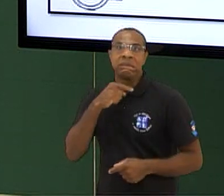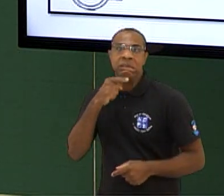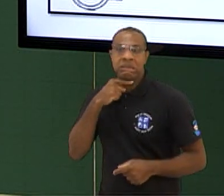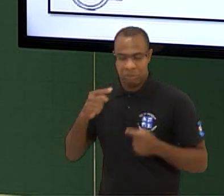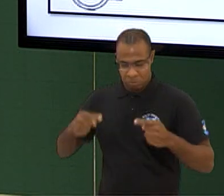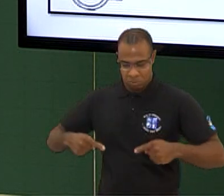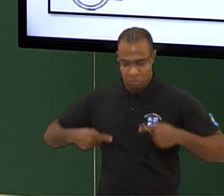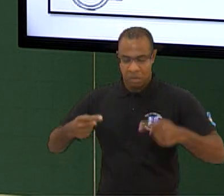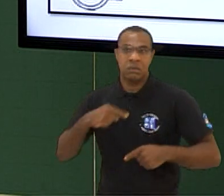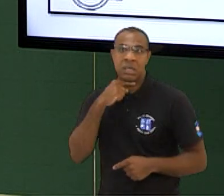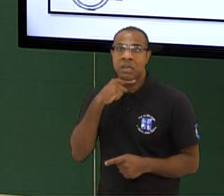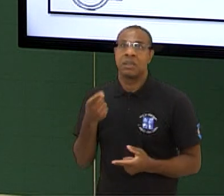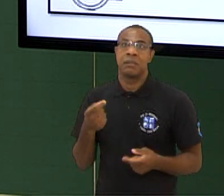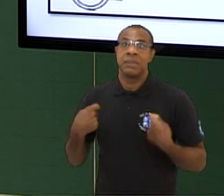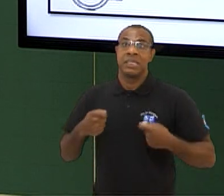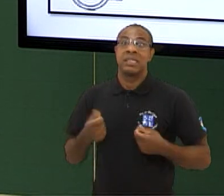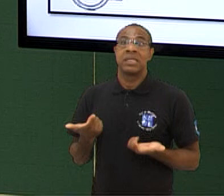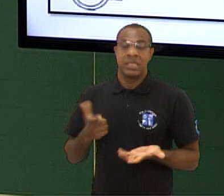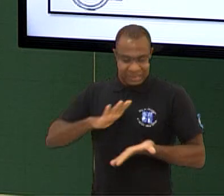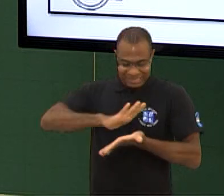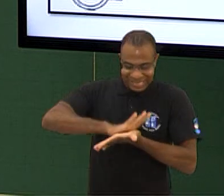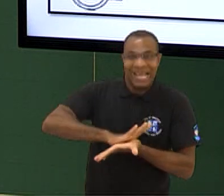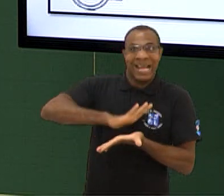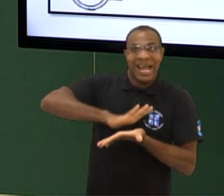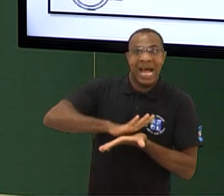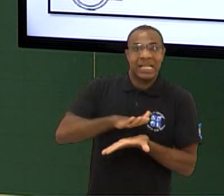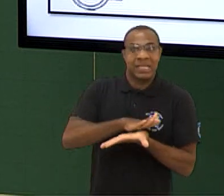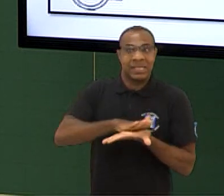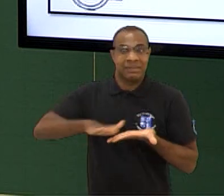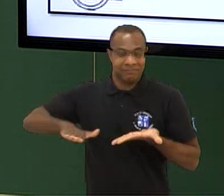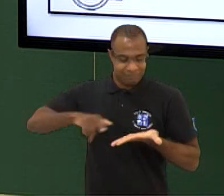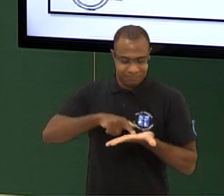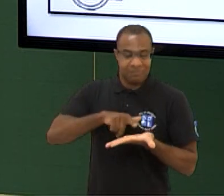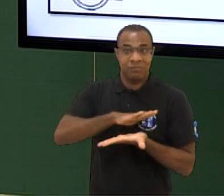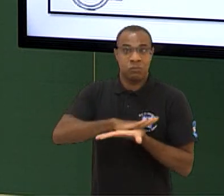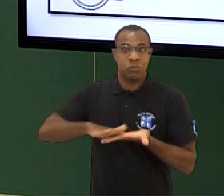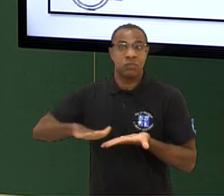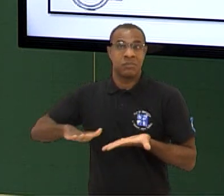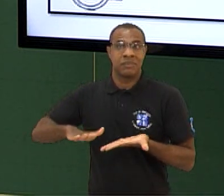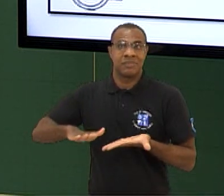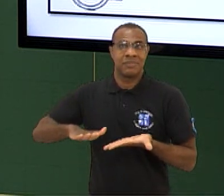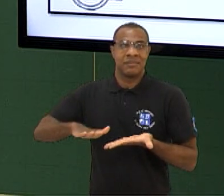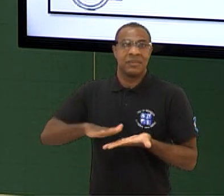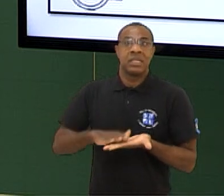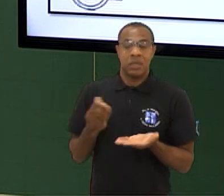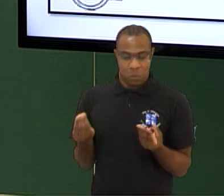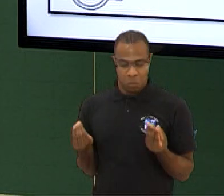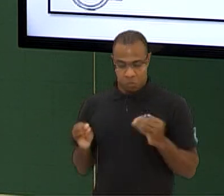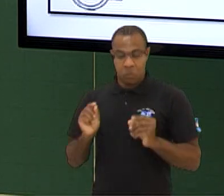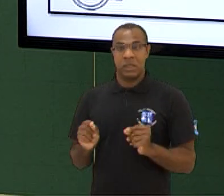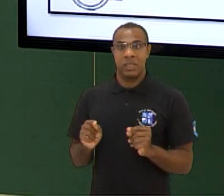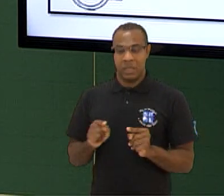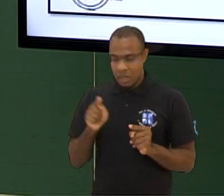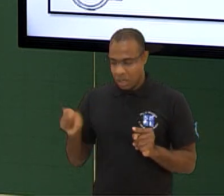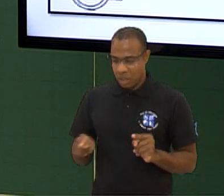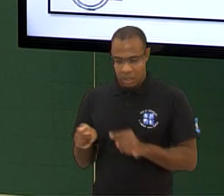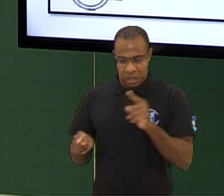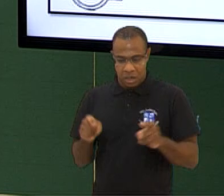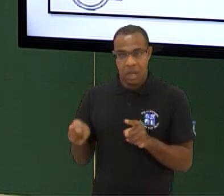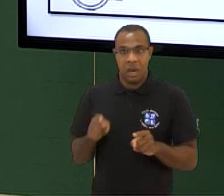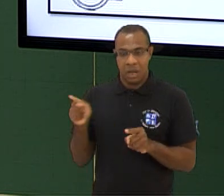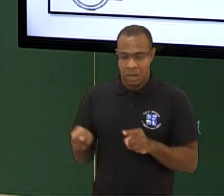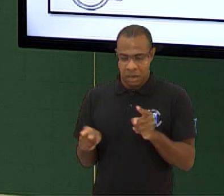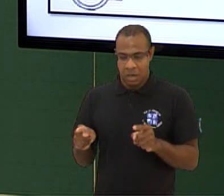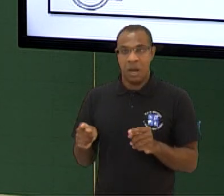aderência, tração, né, nessa parte. O que os caras fazem? Muitas vezes eles vão lá, colocam tração integral no veículo, né? Ou seja, tração nas 4